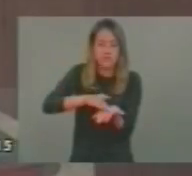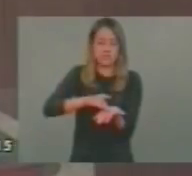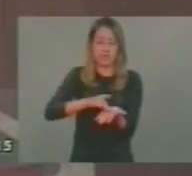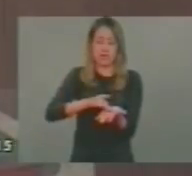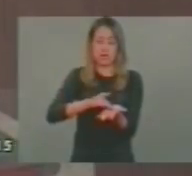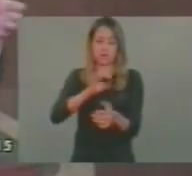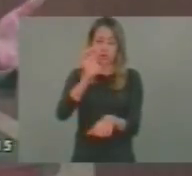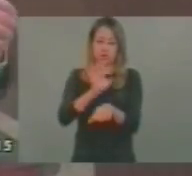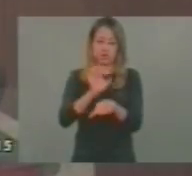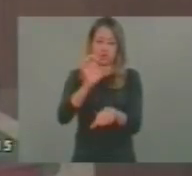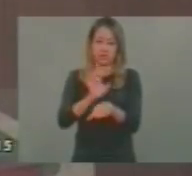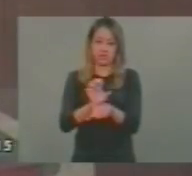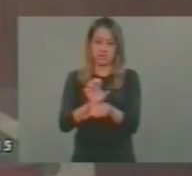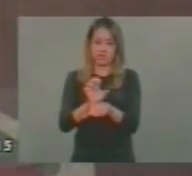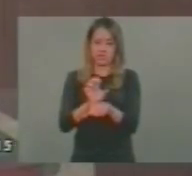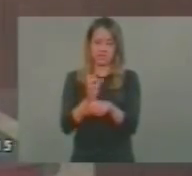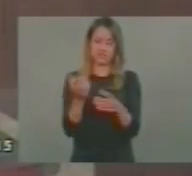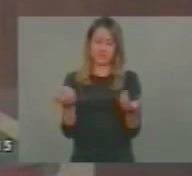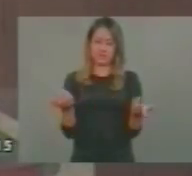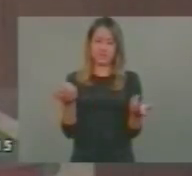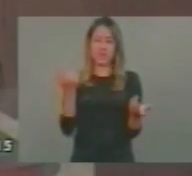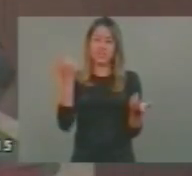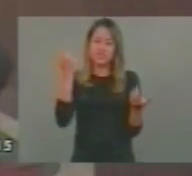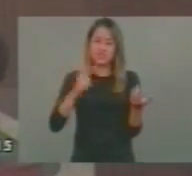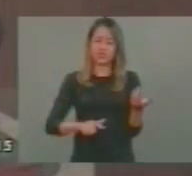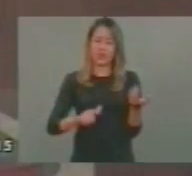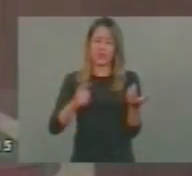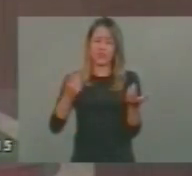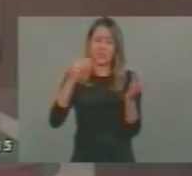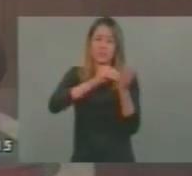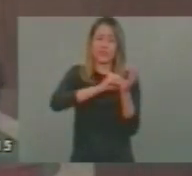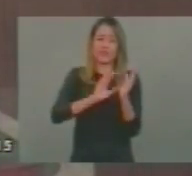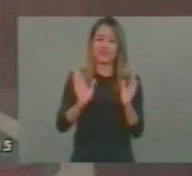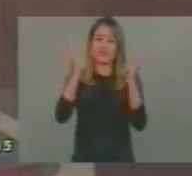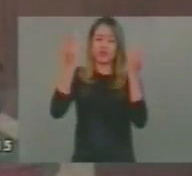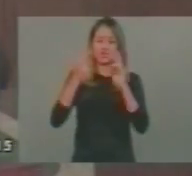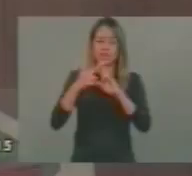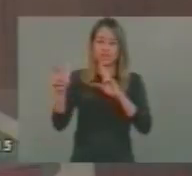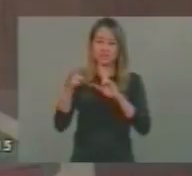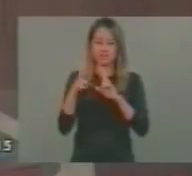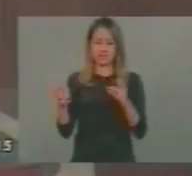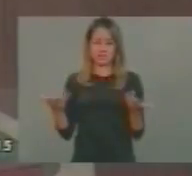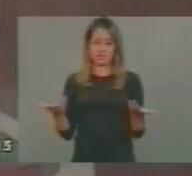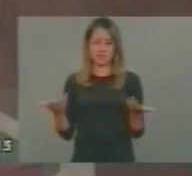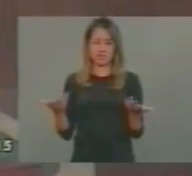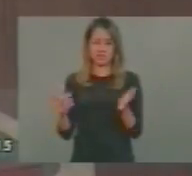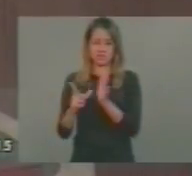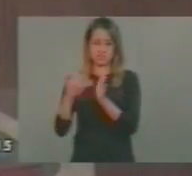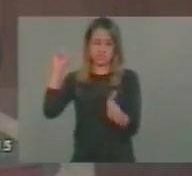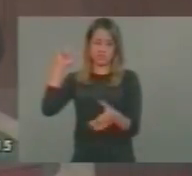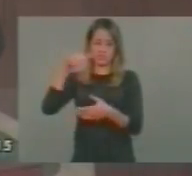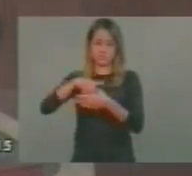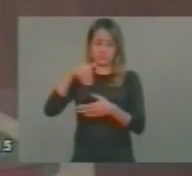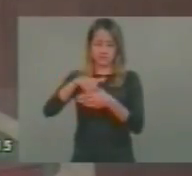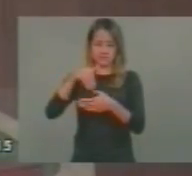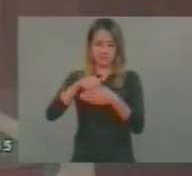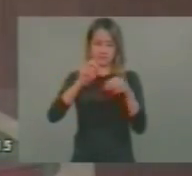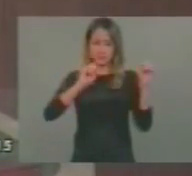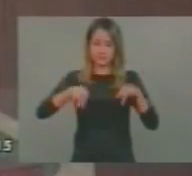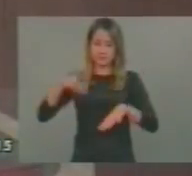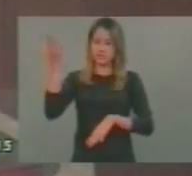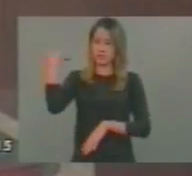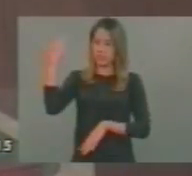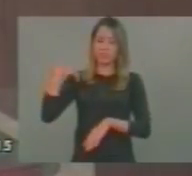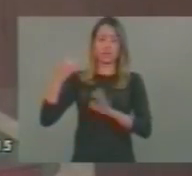a FUNCAP. O parlamentar lembrou que o governo já havia se comprometido a regularizar a situação, mas até agora